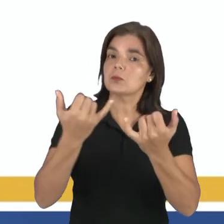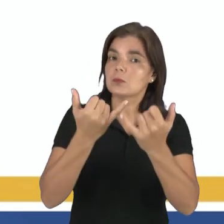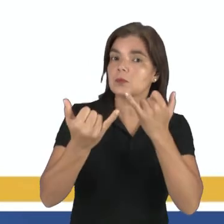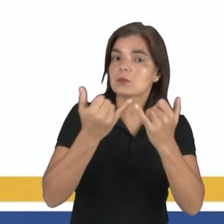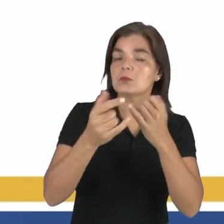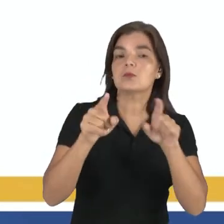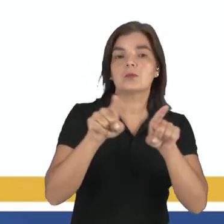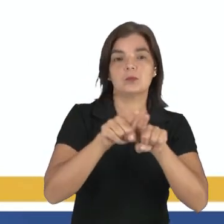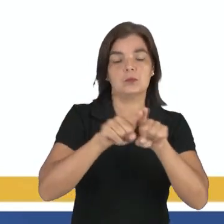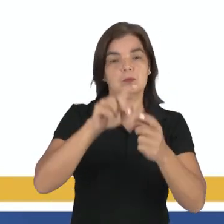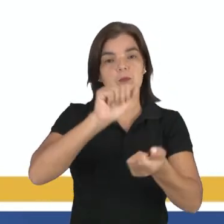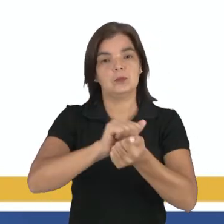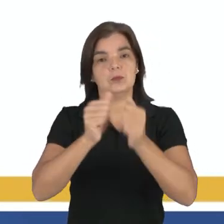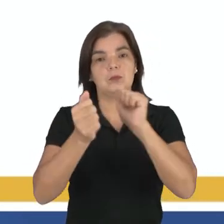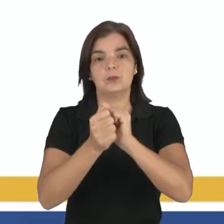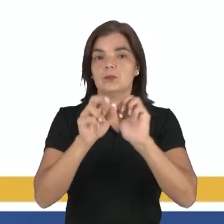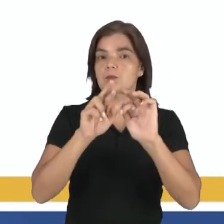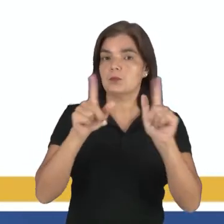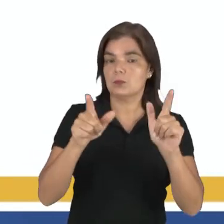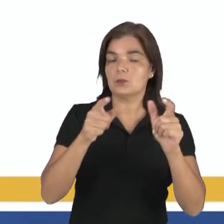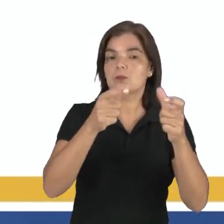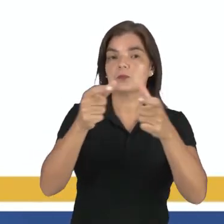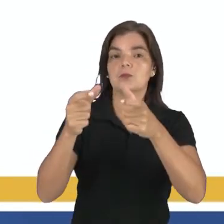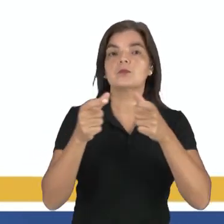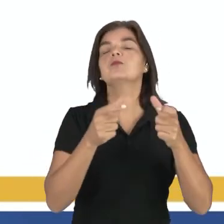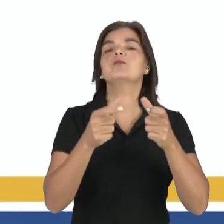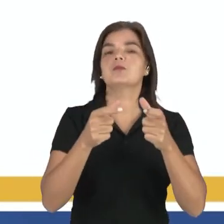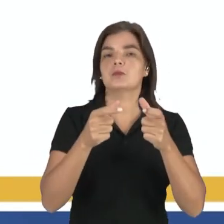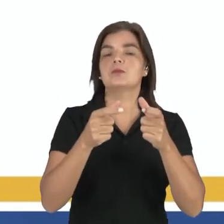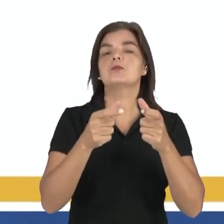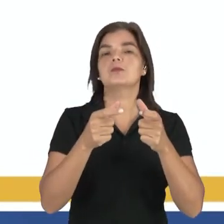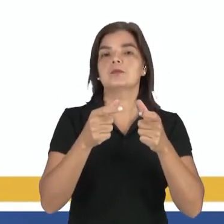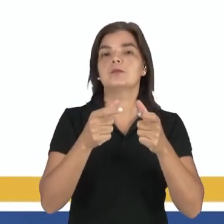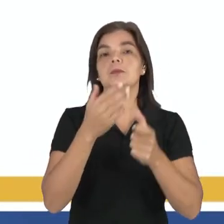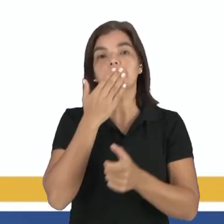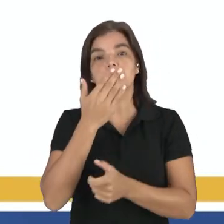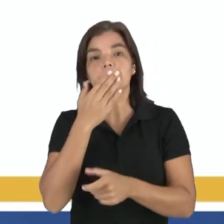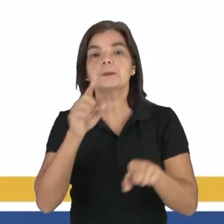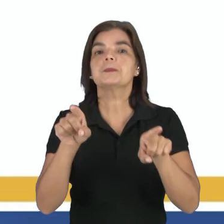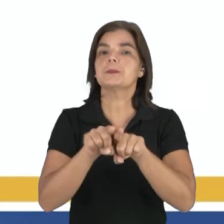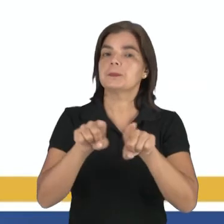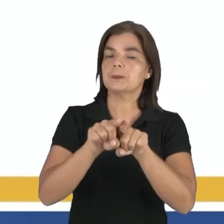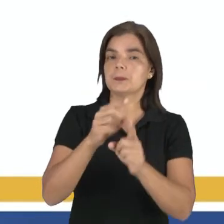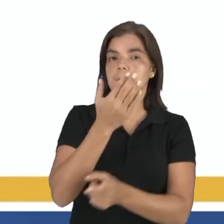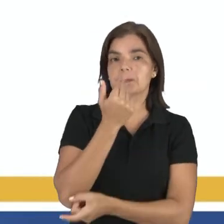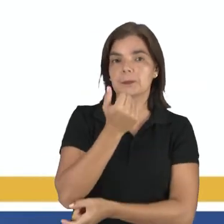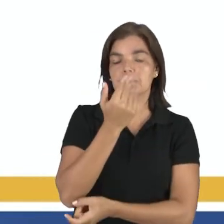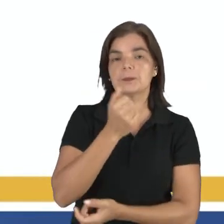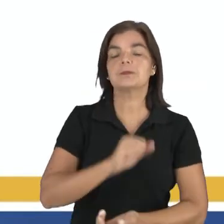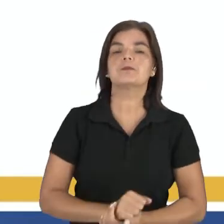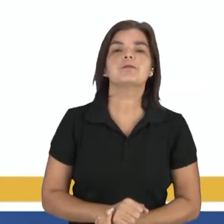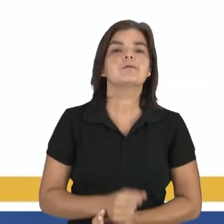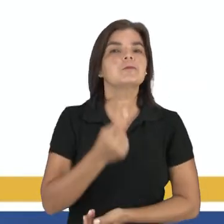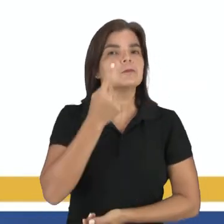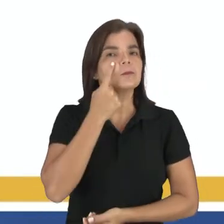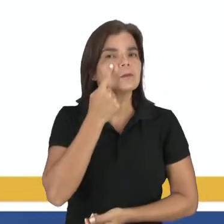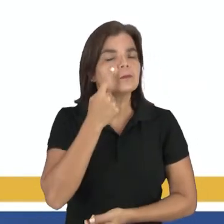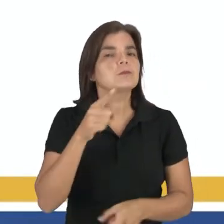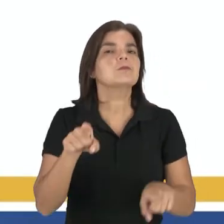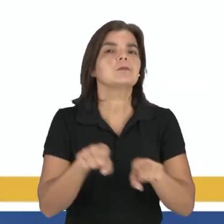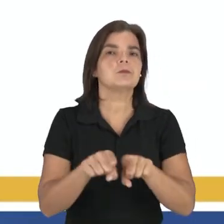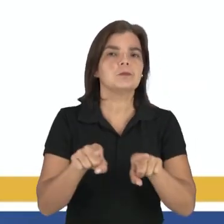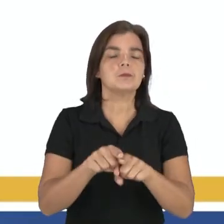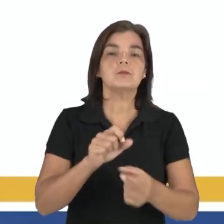espécie, porém adaptadas a diferentes ambientes ou diferentes tipos de alimentação. Ele observou também que